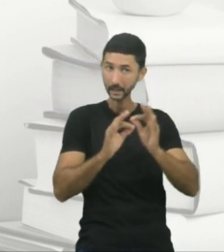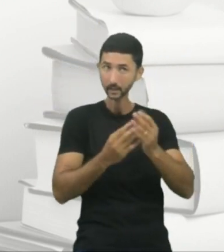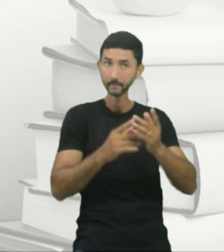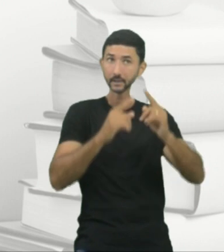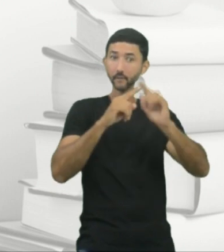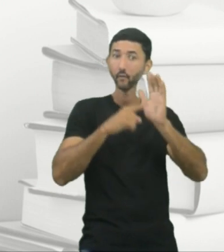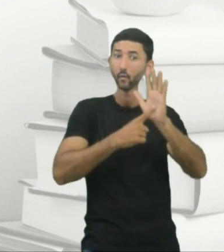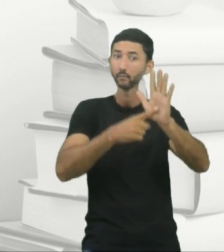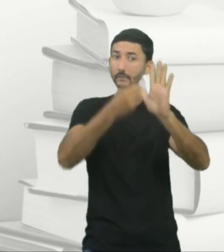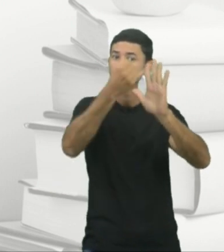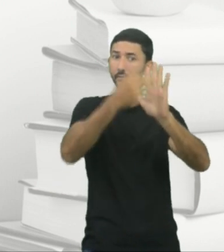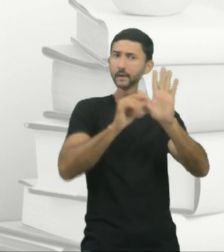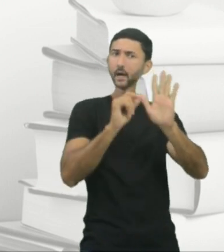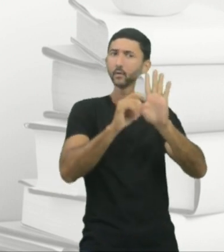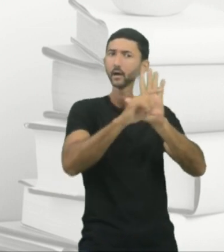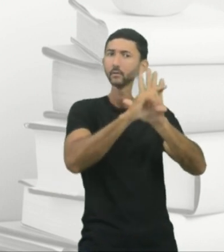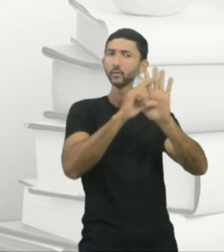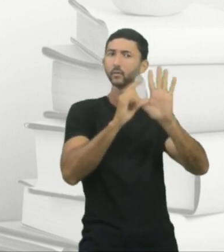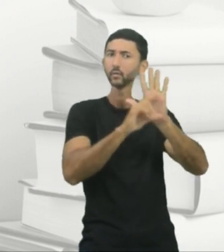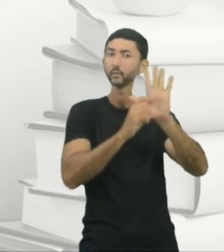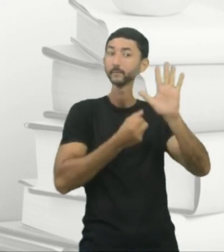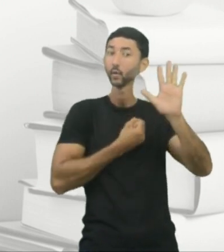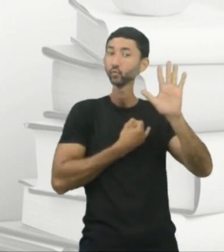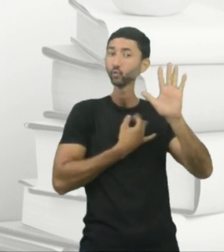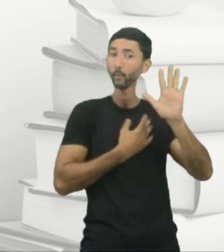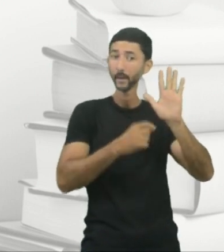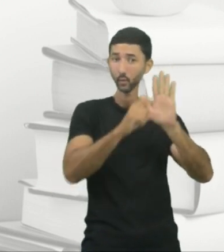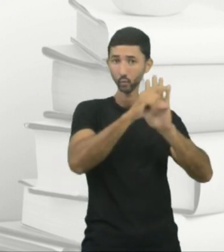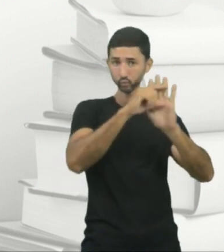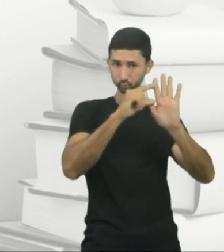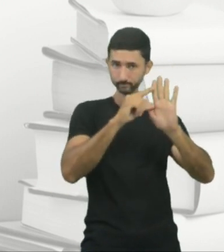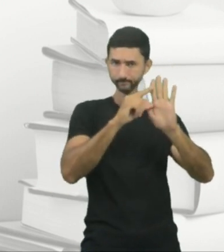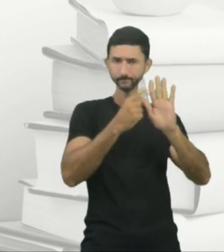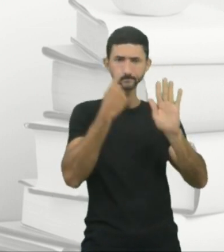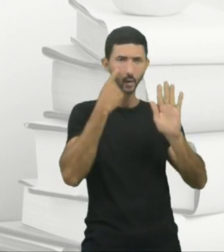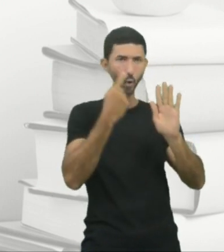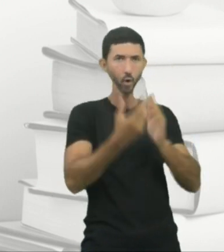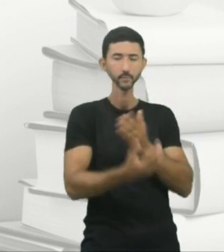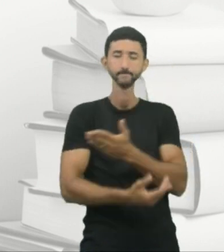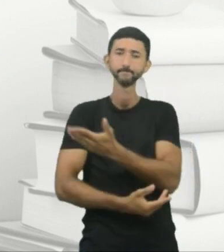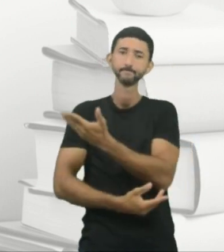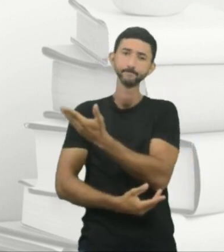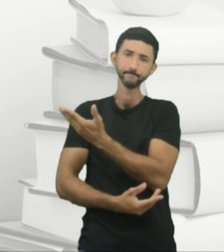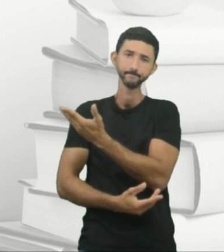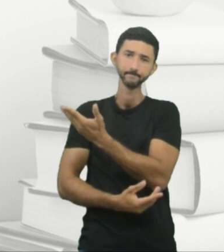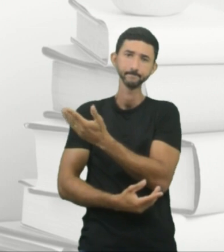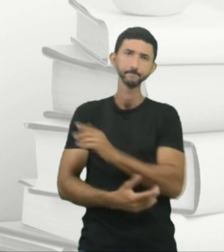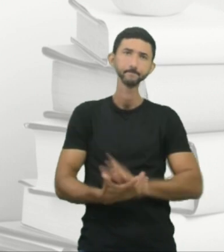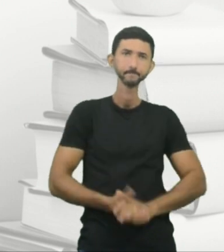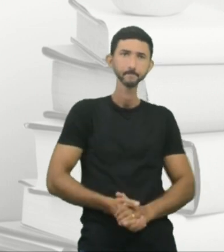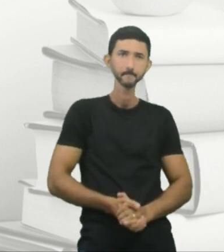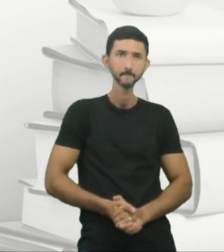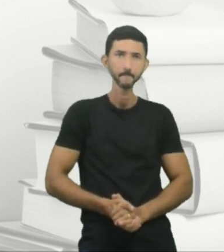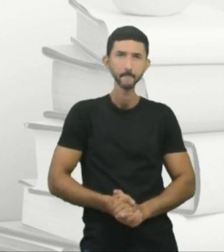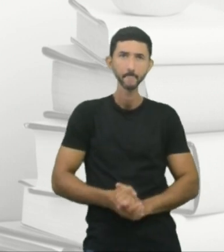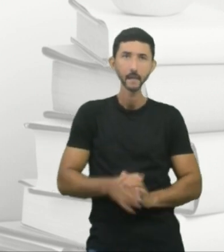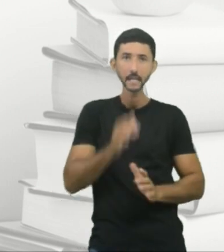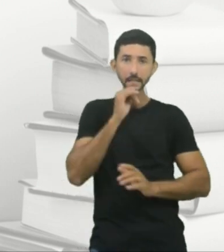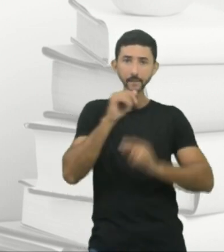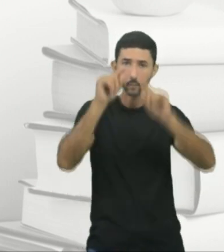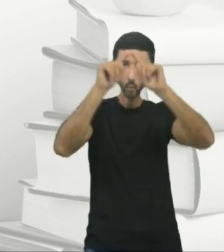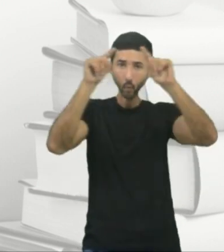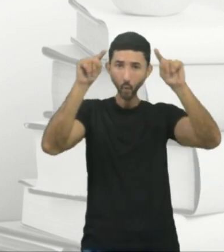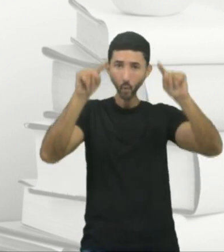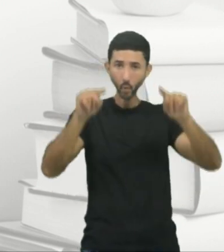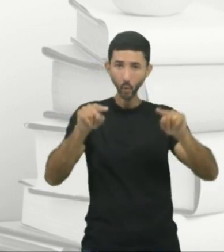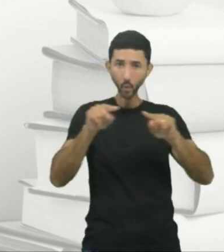quero apresentar para vocês aqui dados numéricos. Observe aqui que nesse espaço